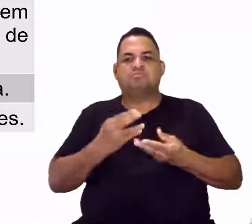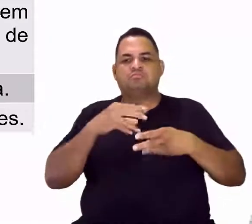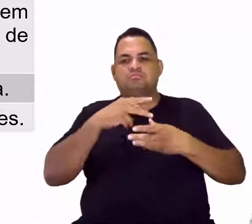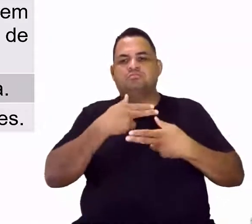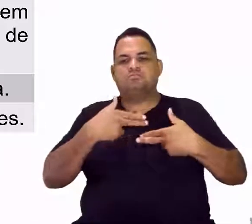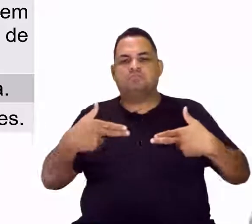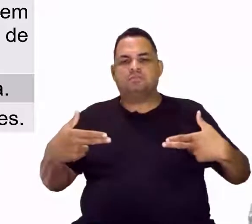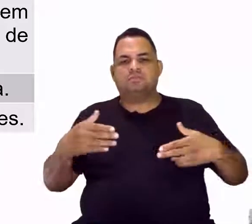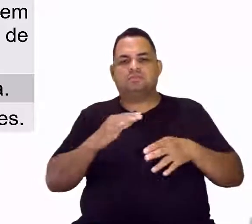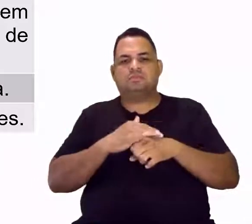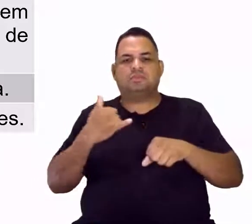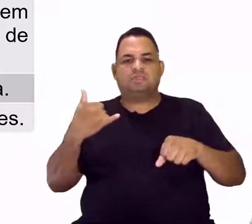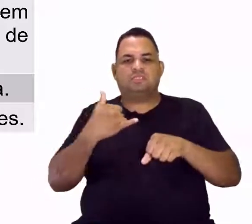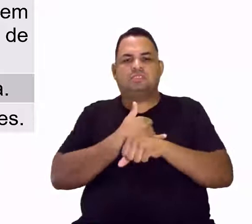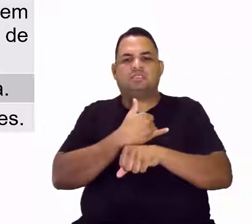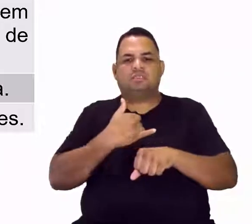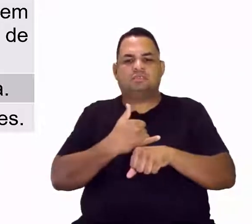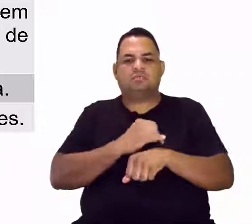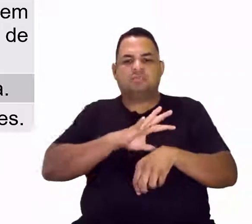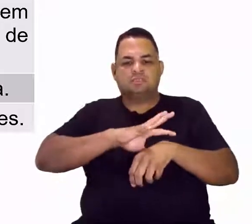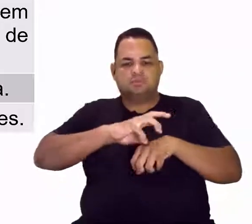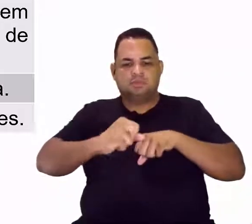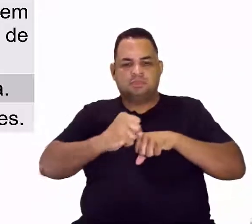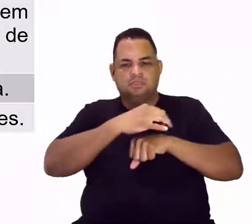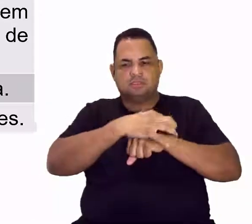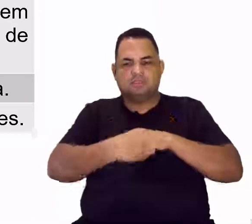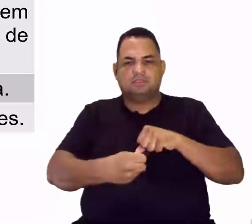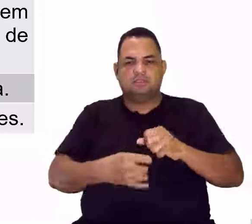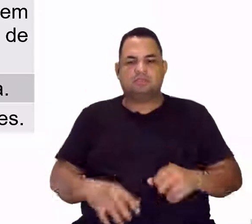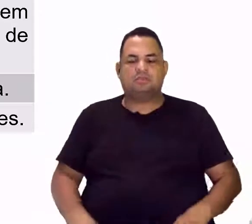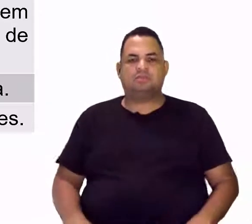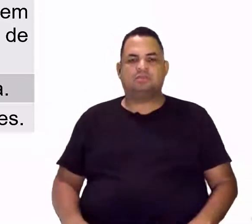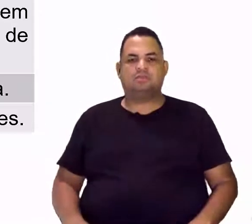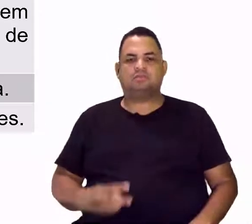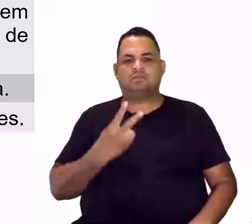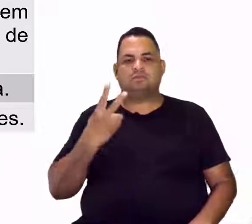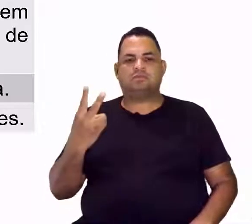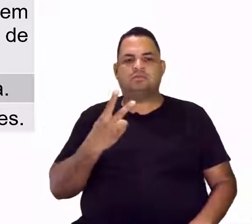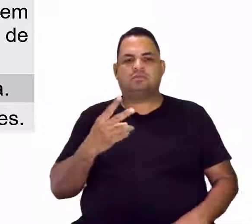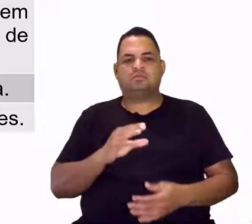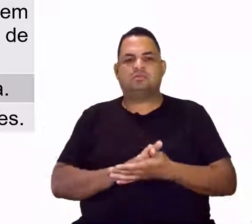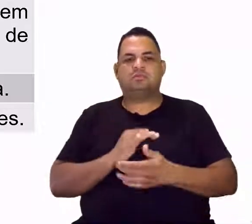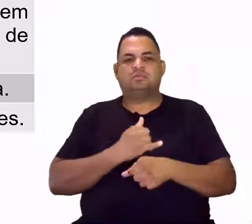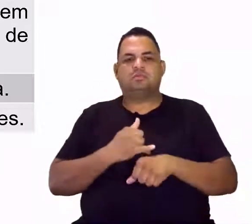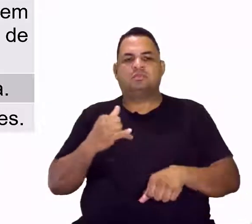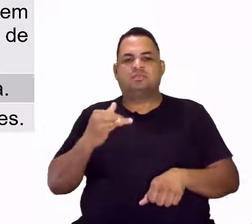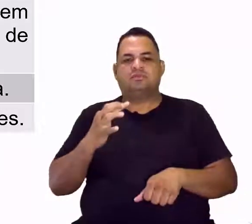peças metálicas, né, na decapagem. Segundo, ácido